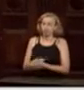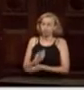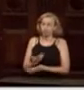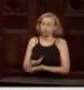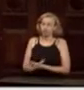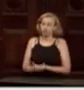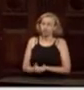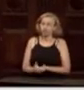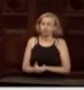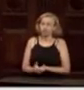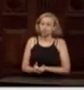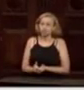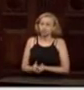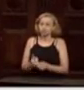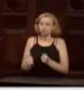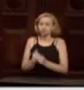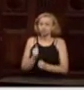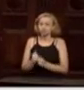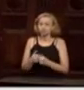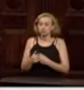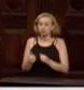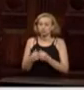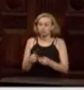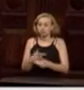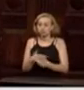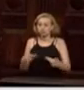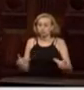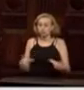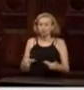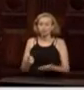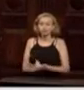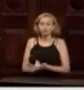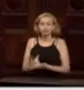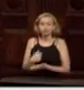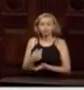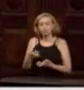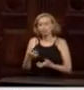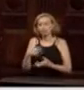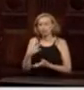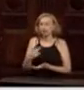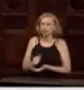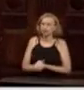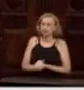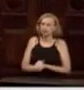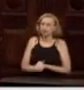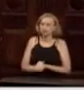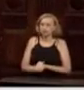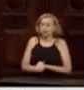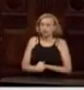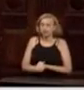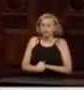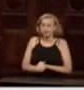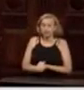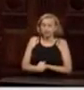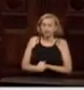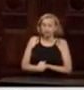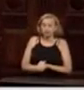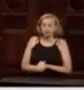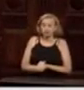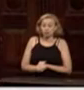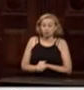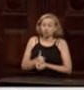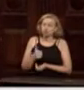Sobre a questão do transporte, eu quero dizer o seguinte: eu venho de longe nessa área.